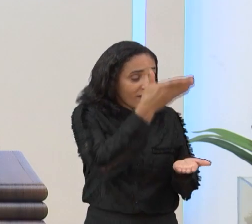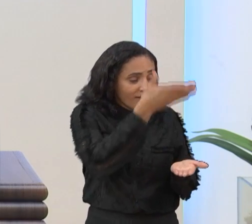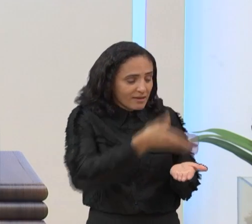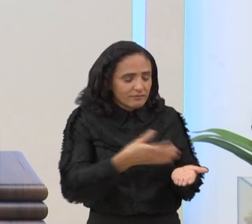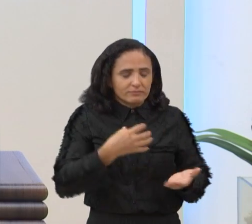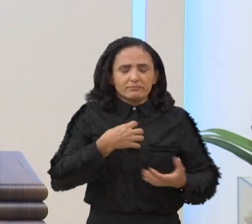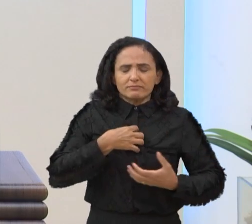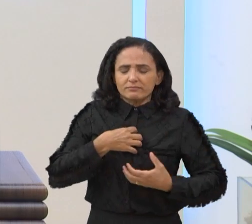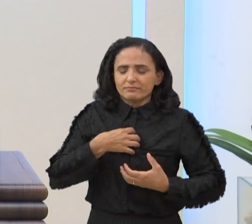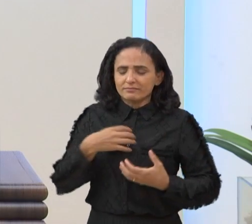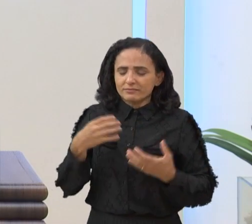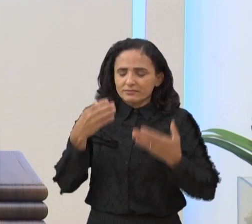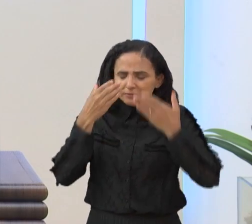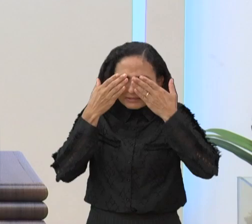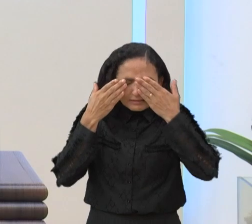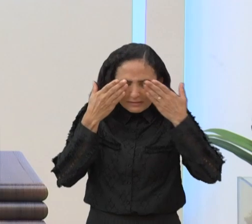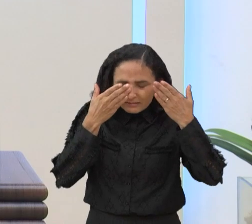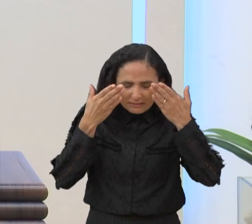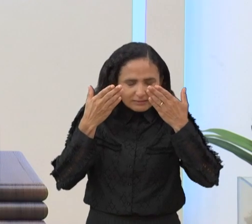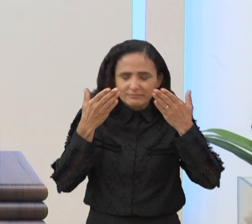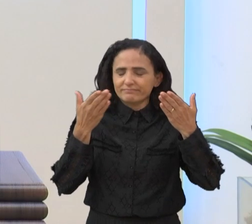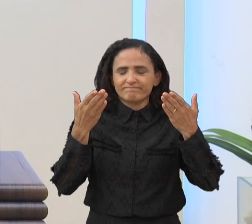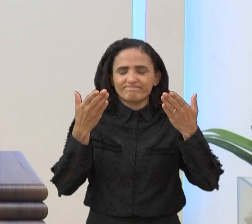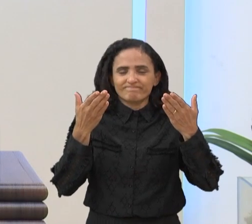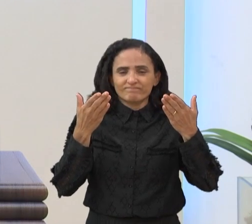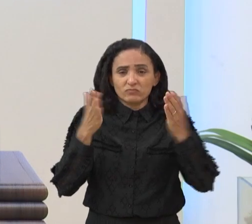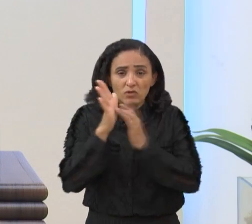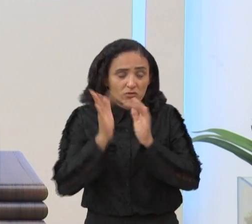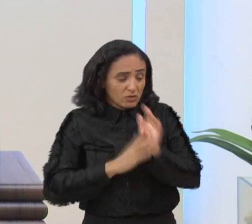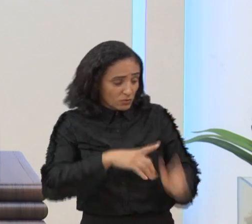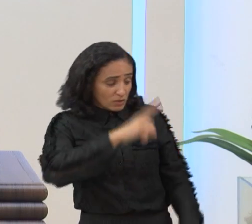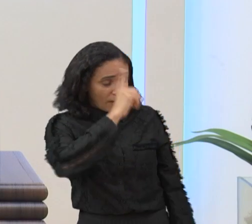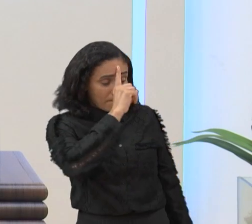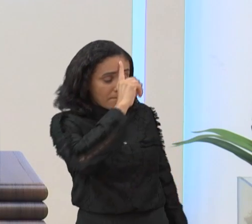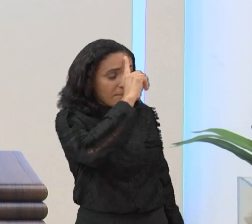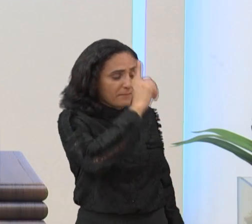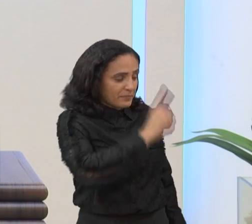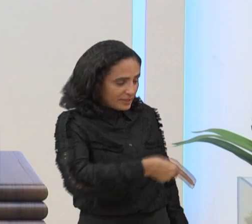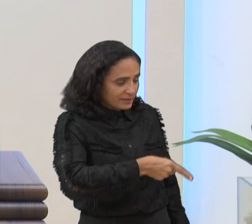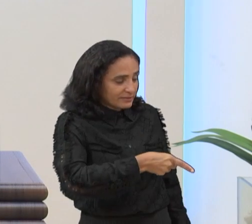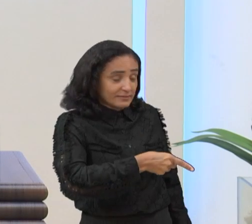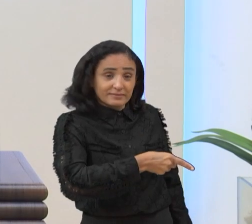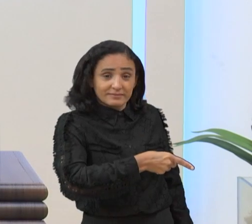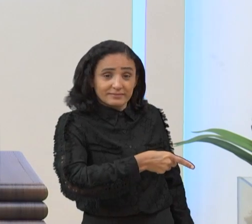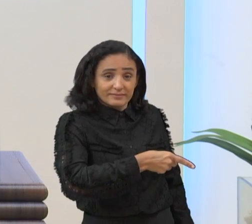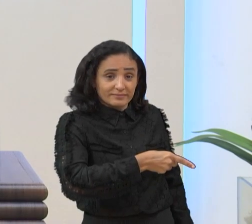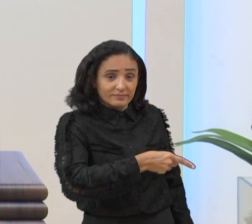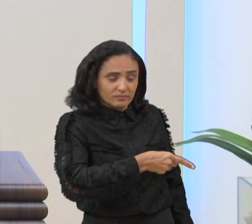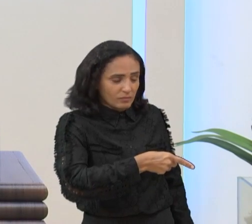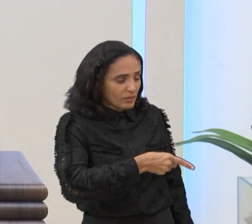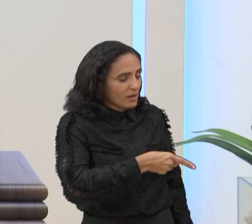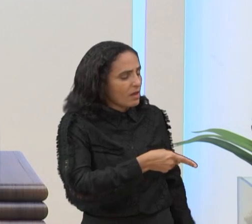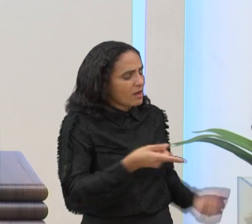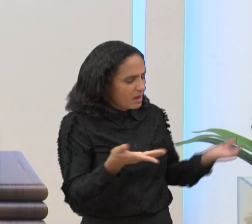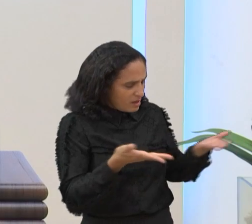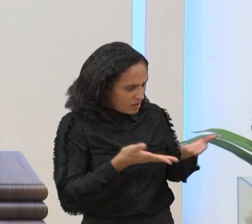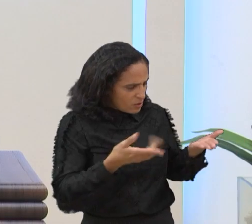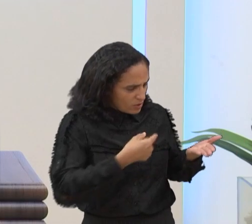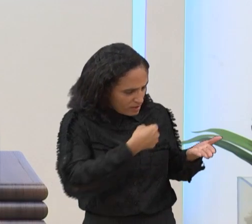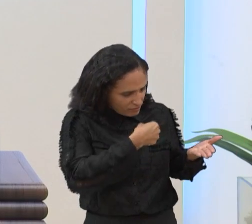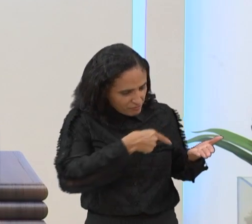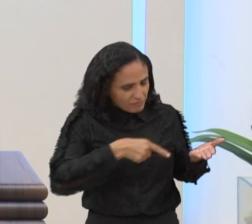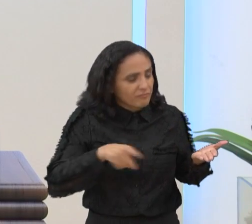depois Jesus dá uma ordem para um cego, irmãos. Diz assim, agora